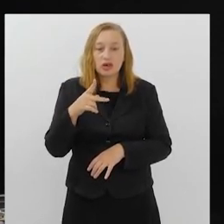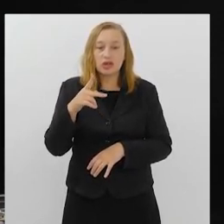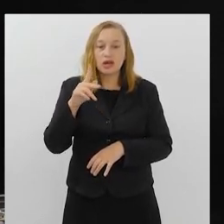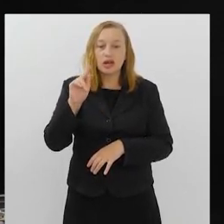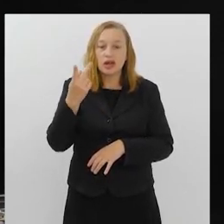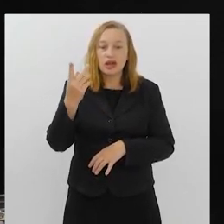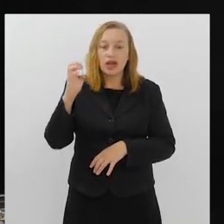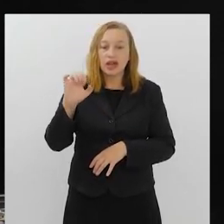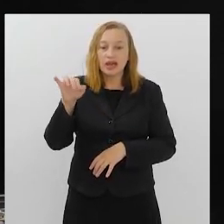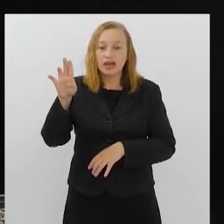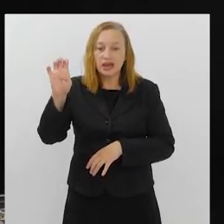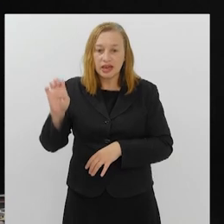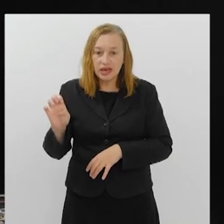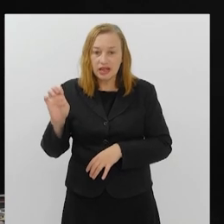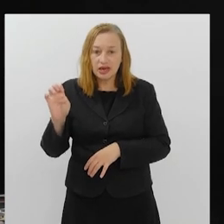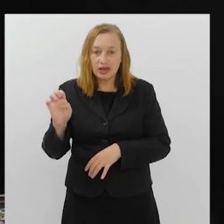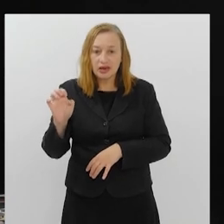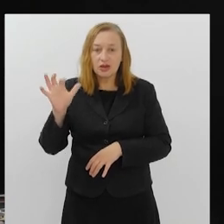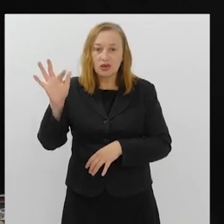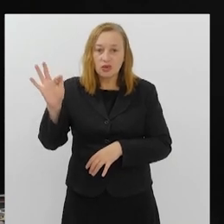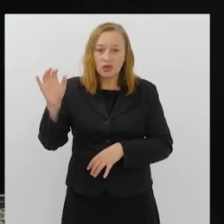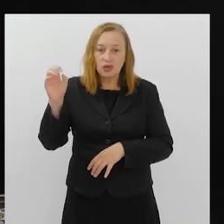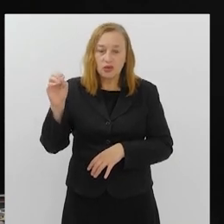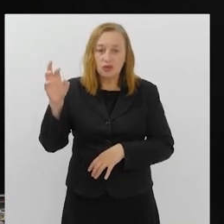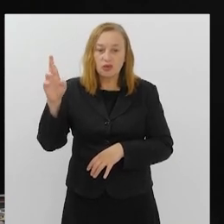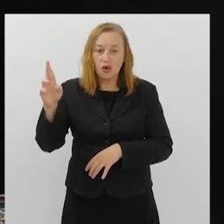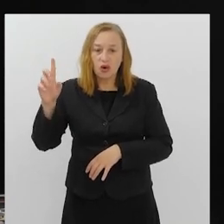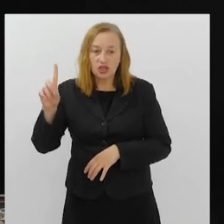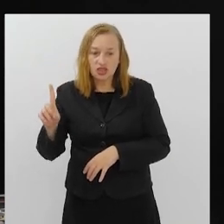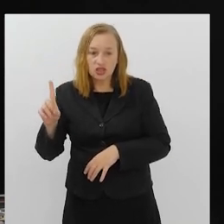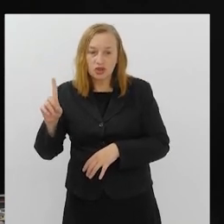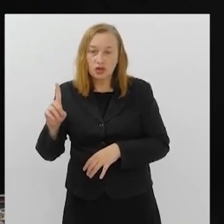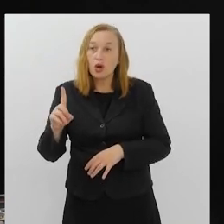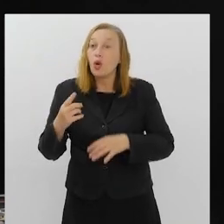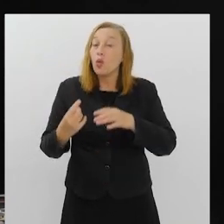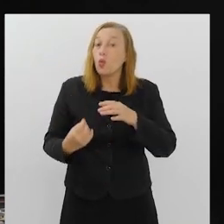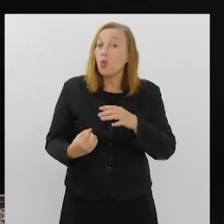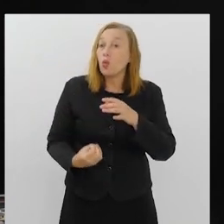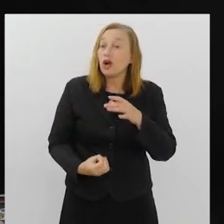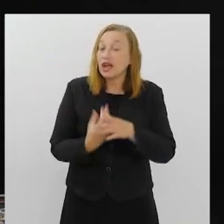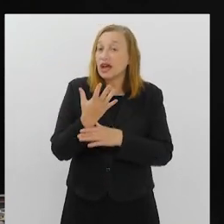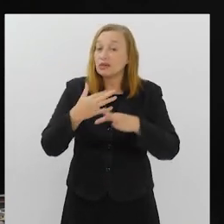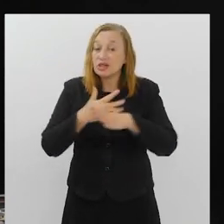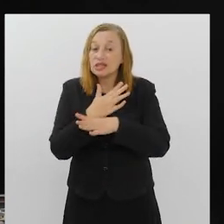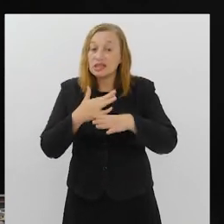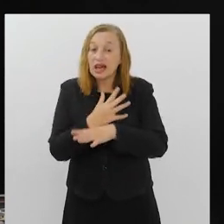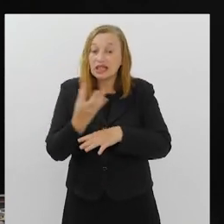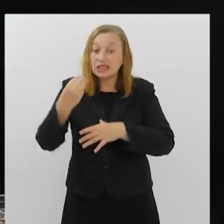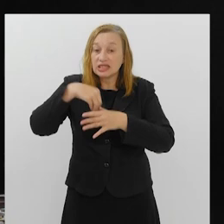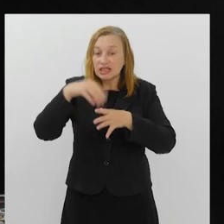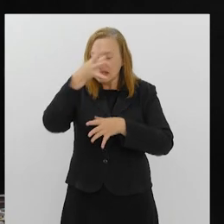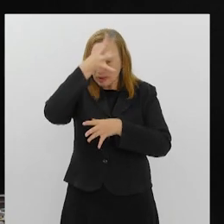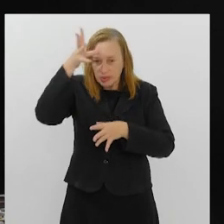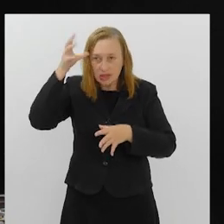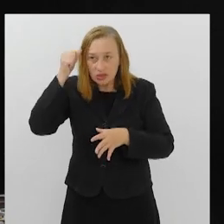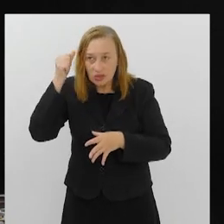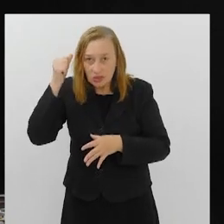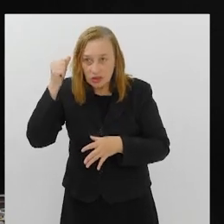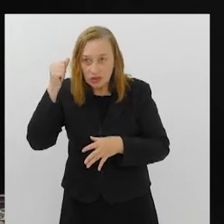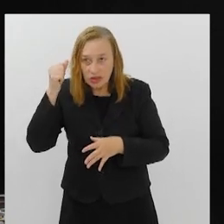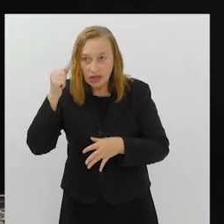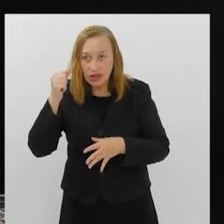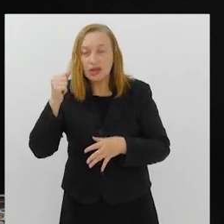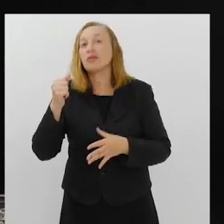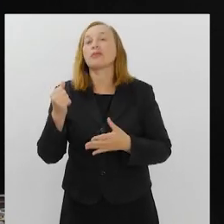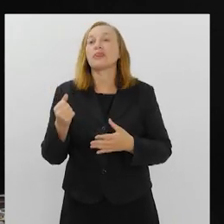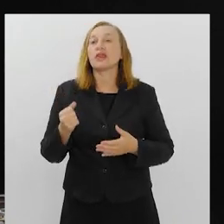foi criada pelo Henry Ford dentro da Amazônia, né? É a história que a borracha do tempo não